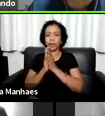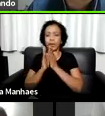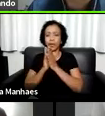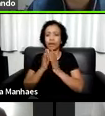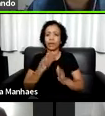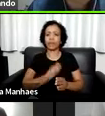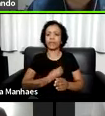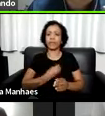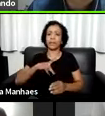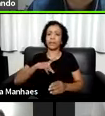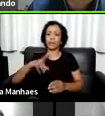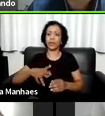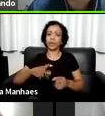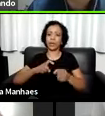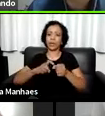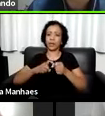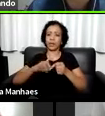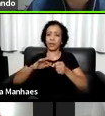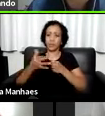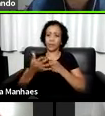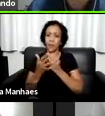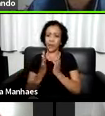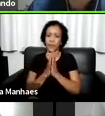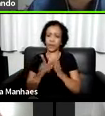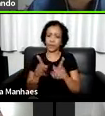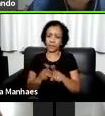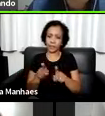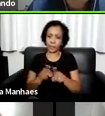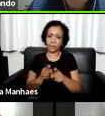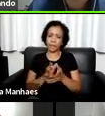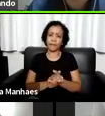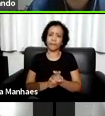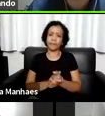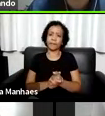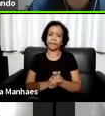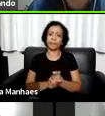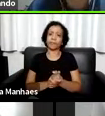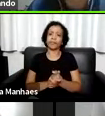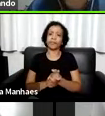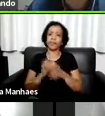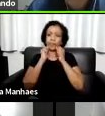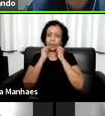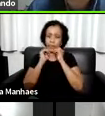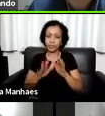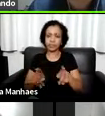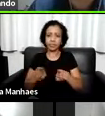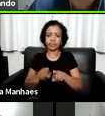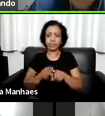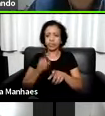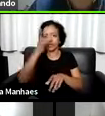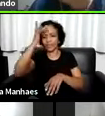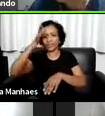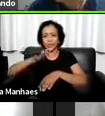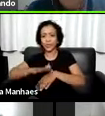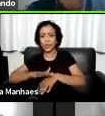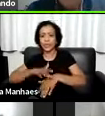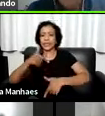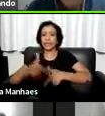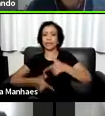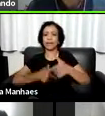de coronavírus. Milena, estamos orando por ela e também pelo seu esposo, o doutor Daniel Cordeiro, que também está aí na linha de frente, orando pela